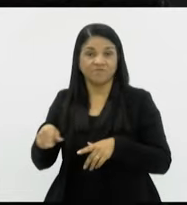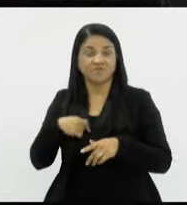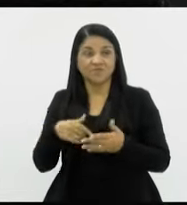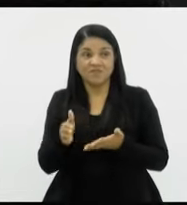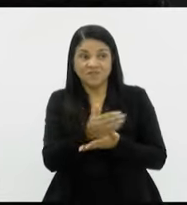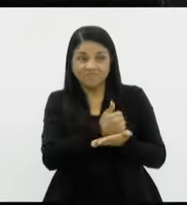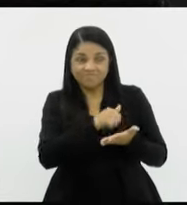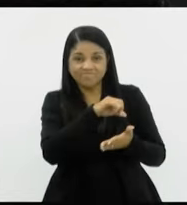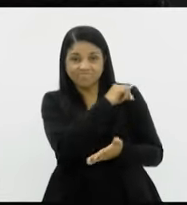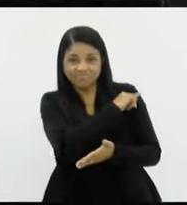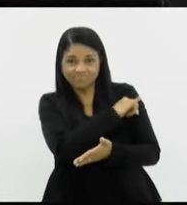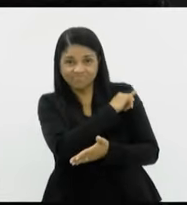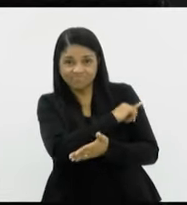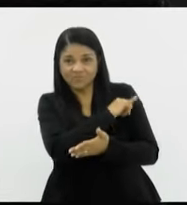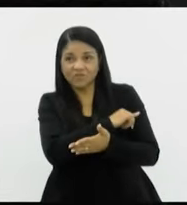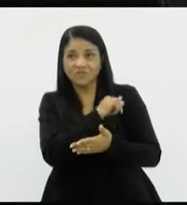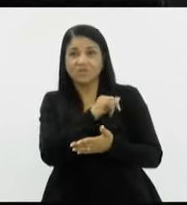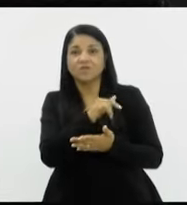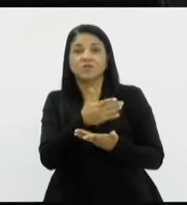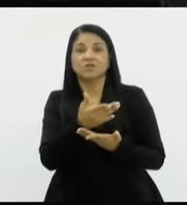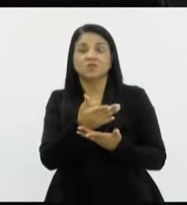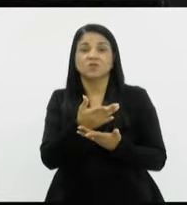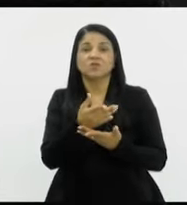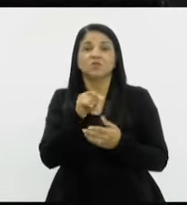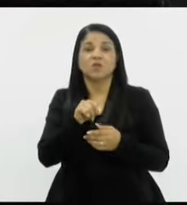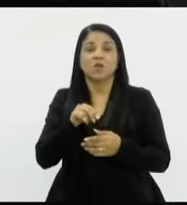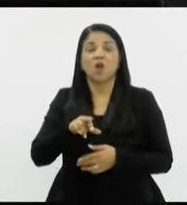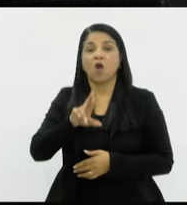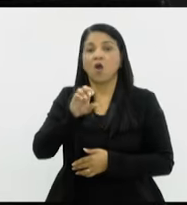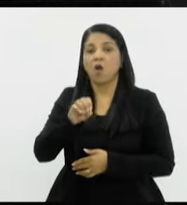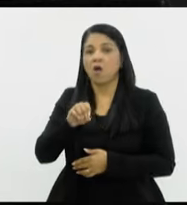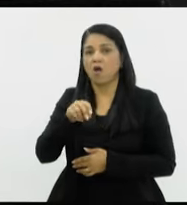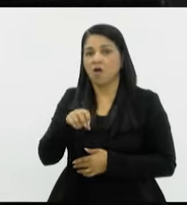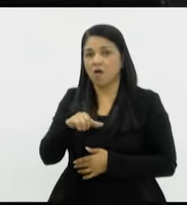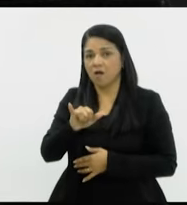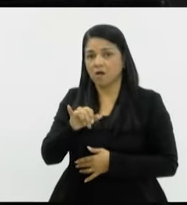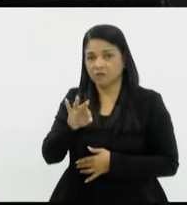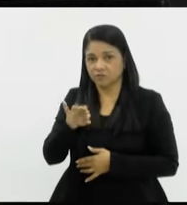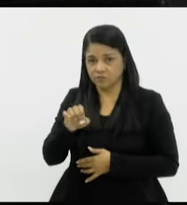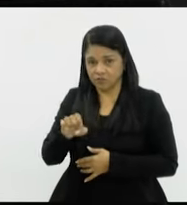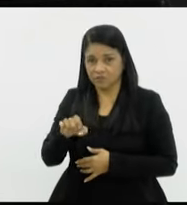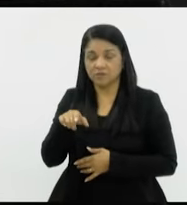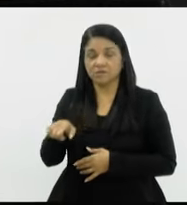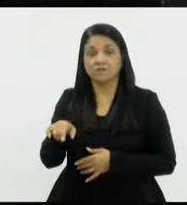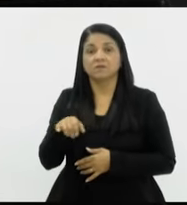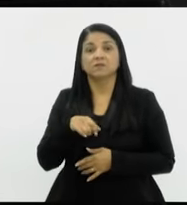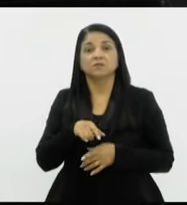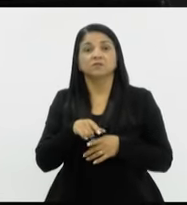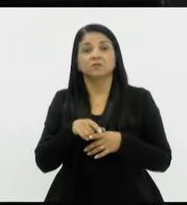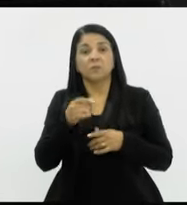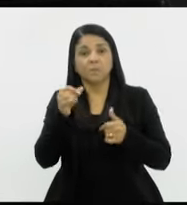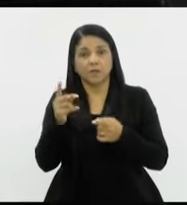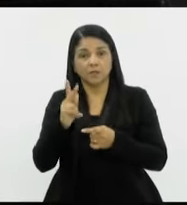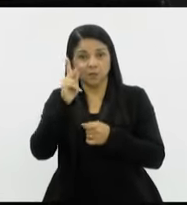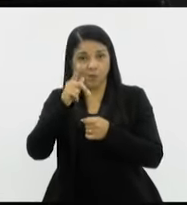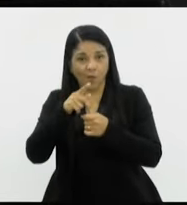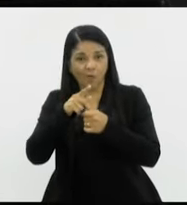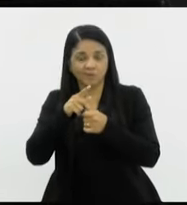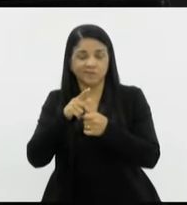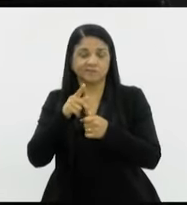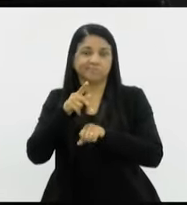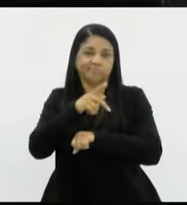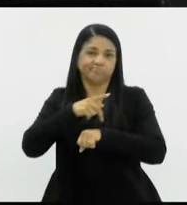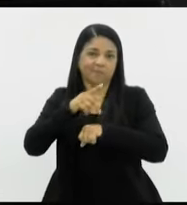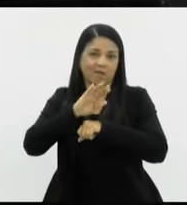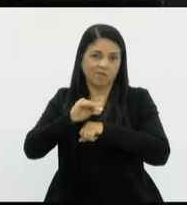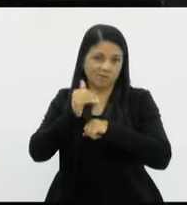arrecadação do flutuar do preço dos royalties do barril do petróleo em âmbito internacional. Então, falamos de